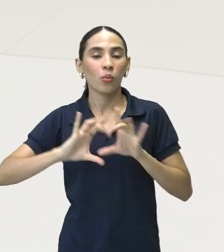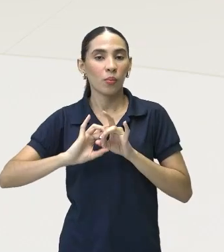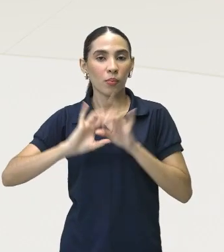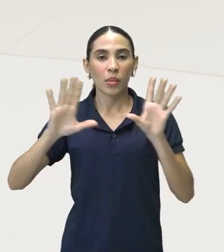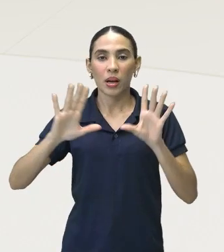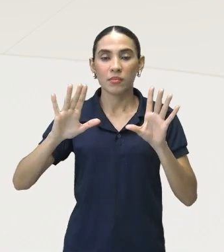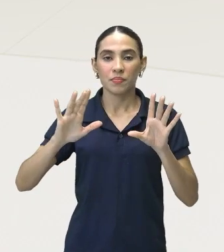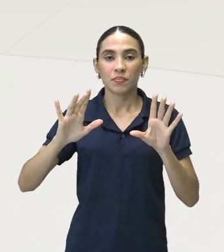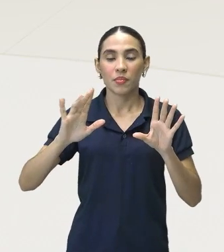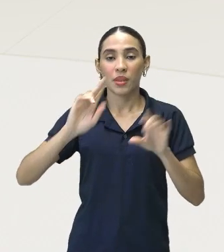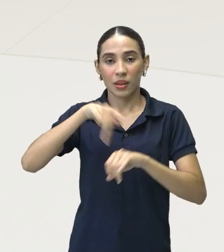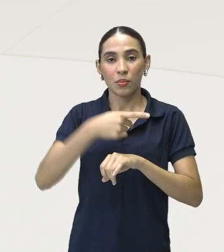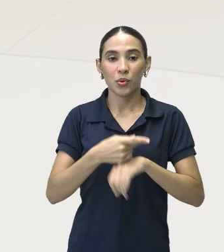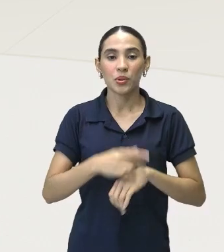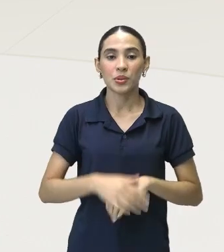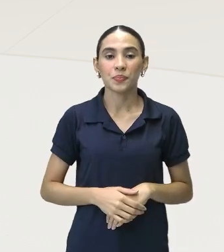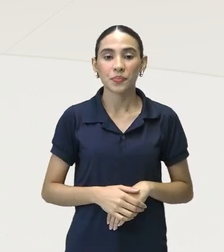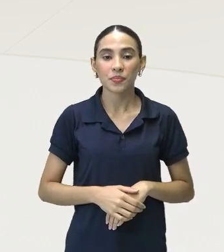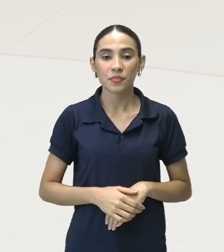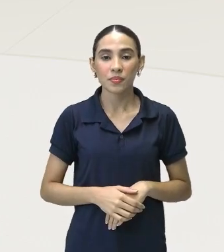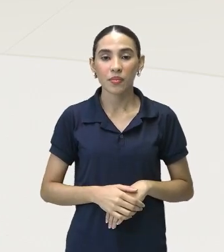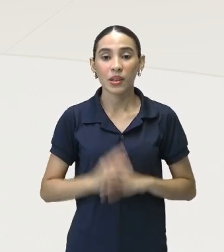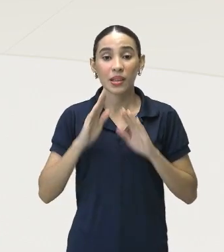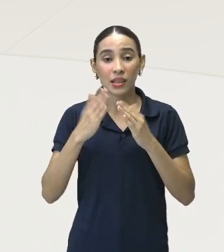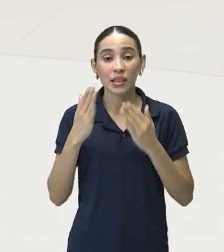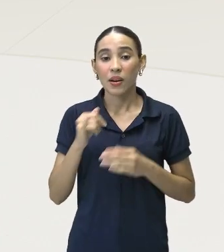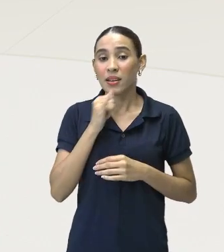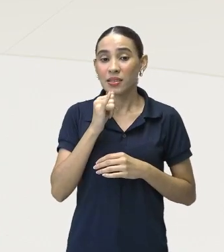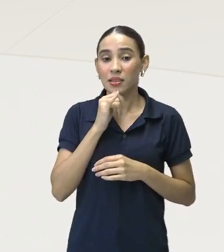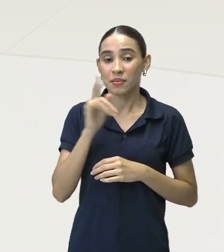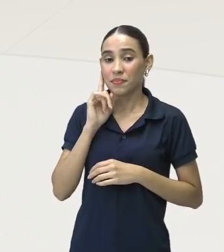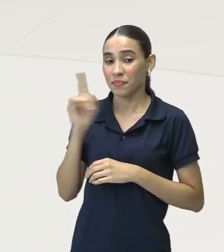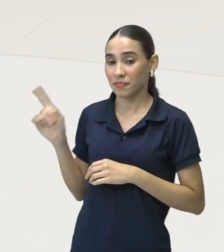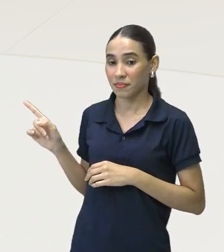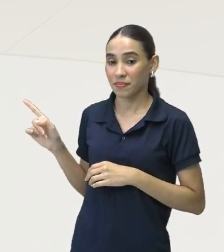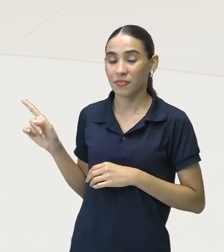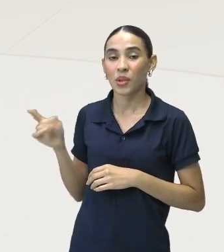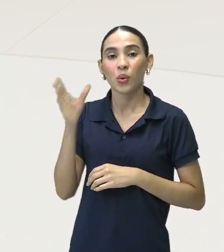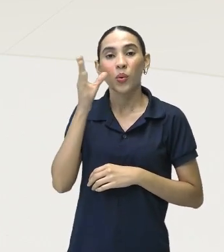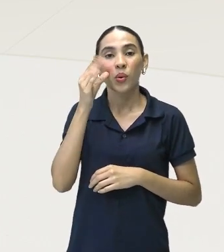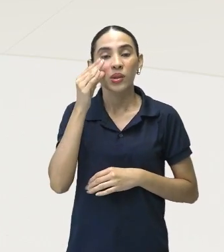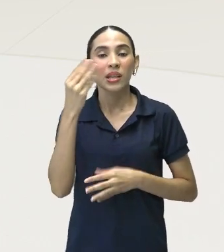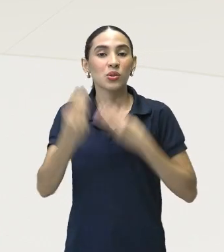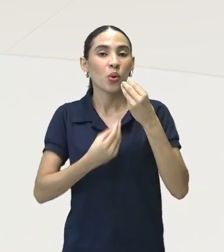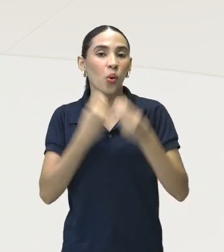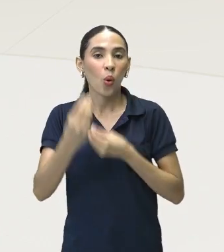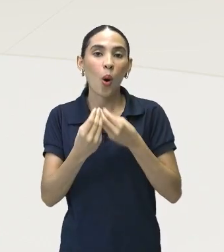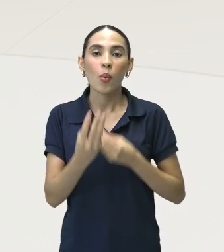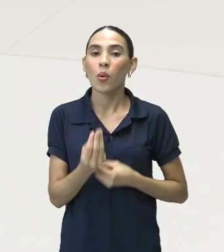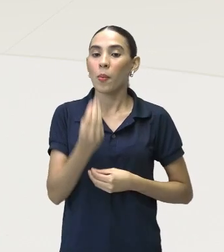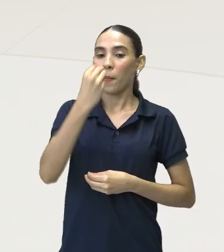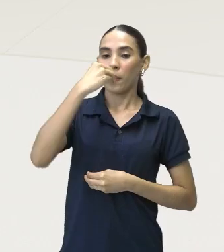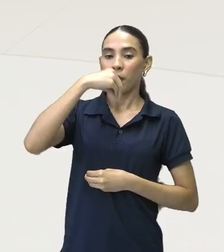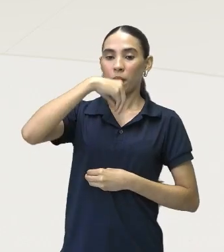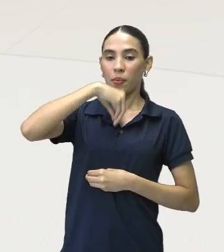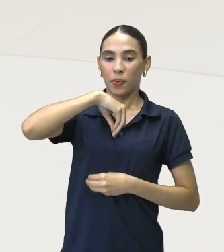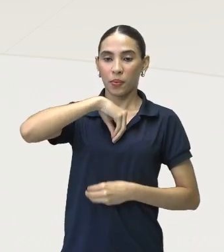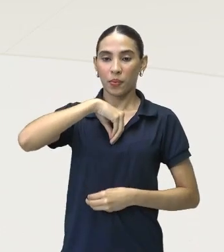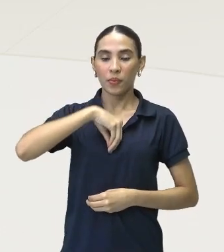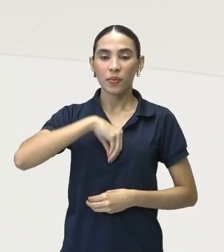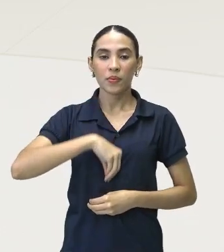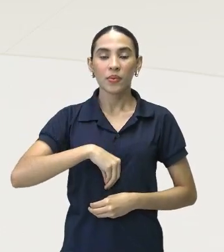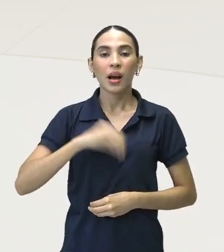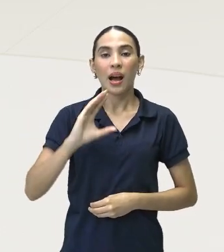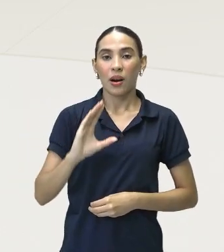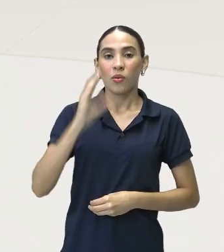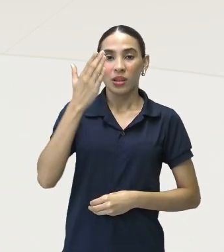facilidade posteriormente. Então, essa aí é a curiosidade de como o medicamento por via oral